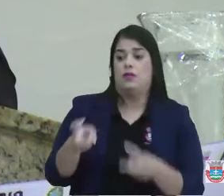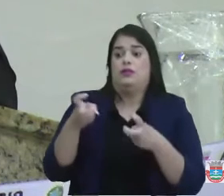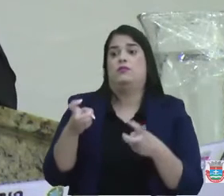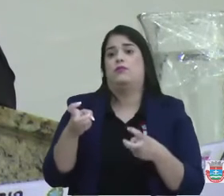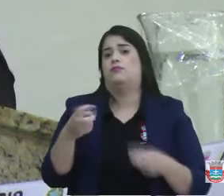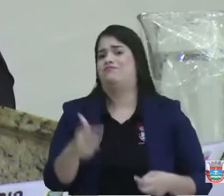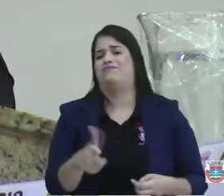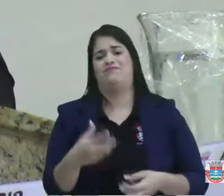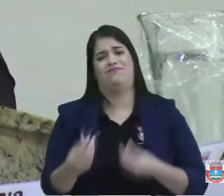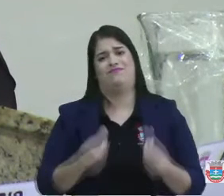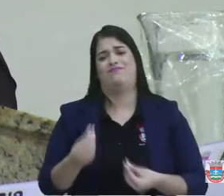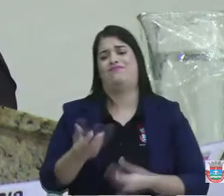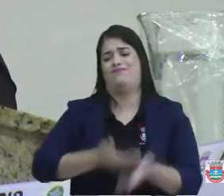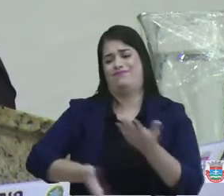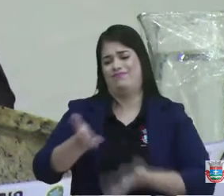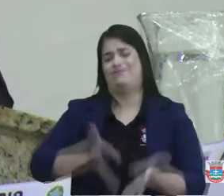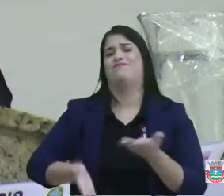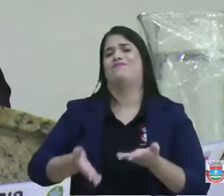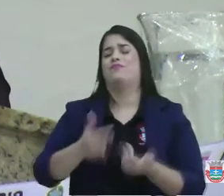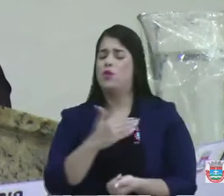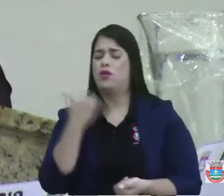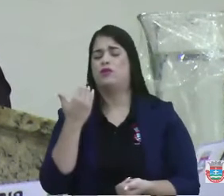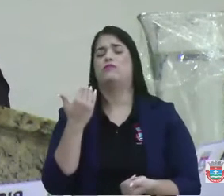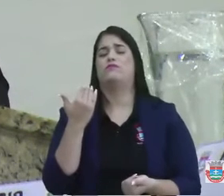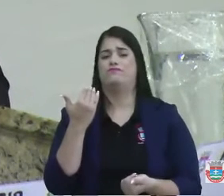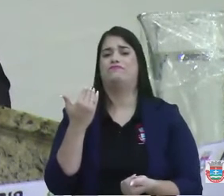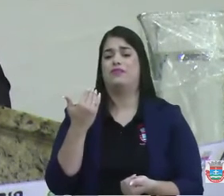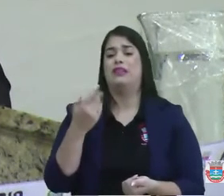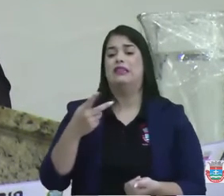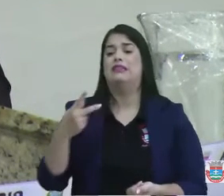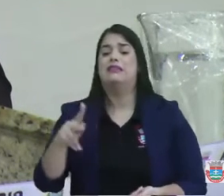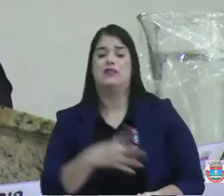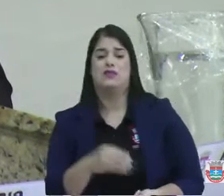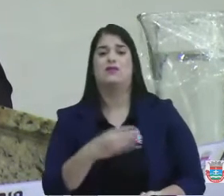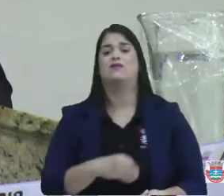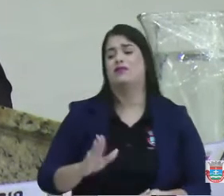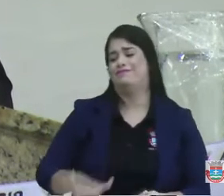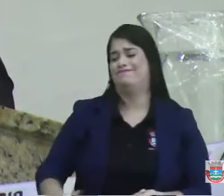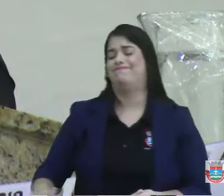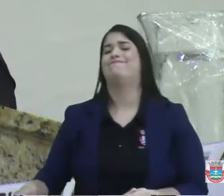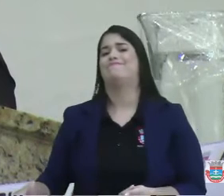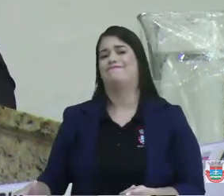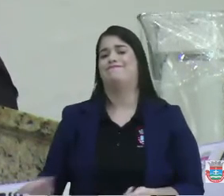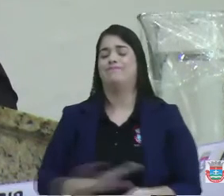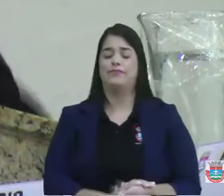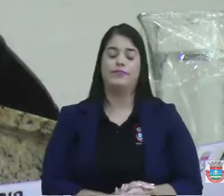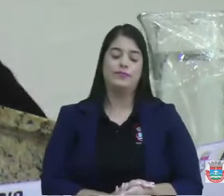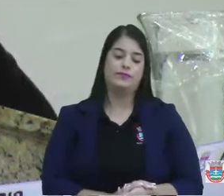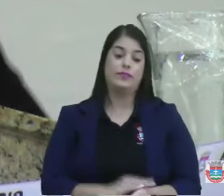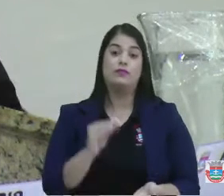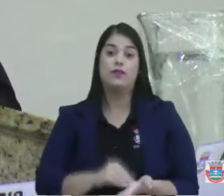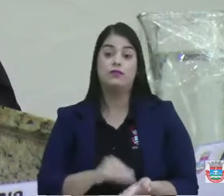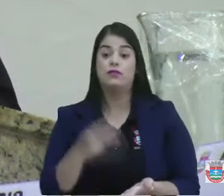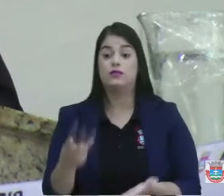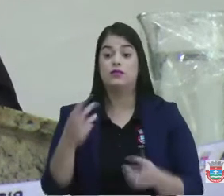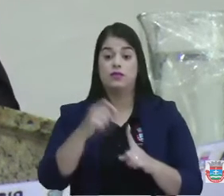não teve nem como cuidar mais e morreram e deixar os seus filhos pequenos para criar aí faltando